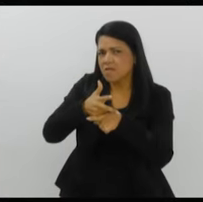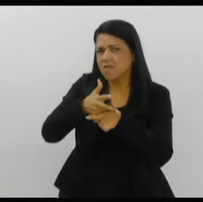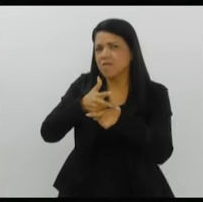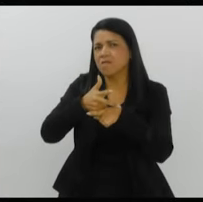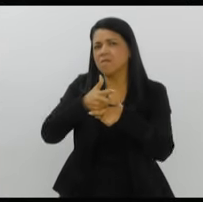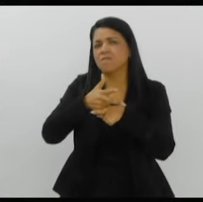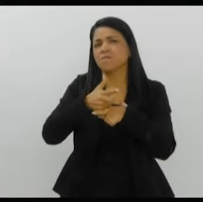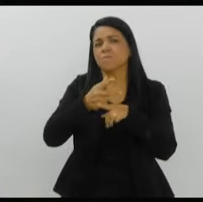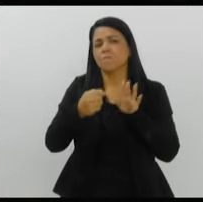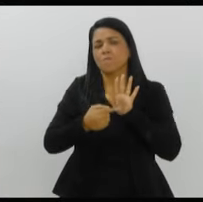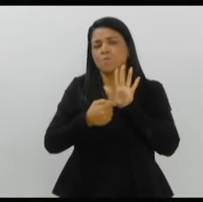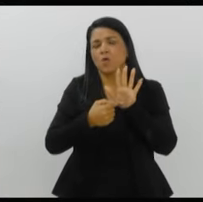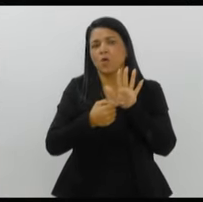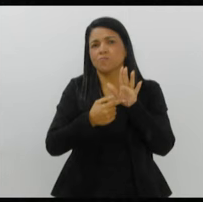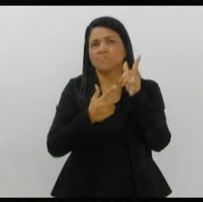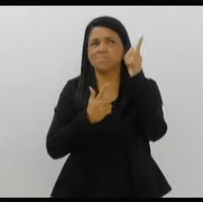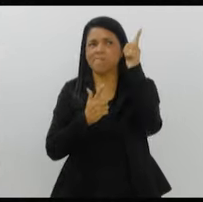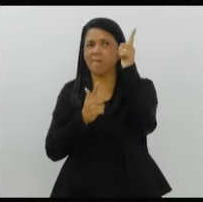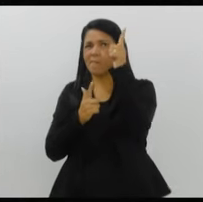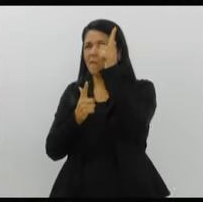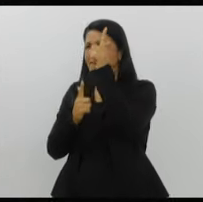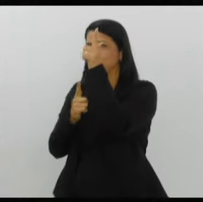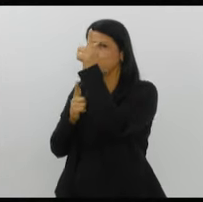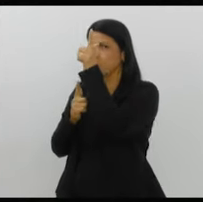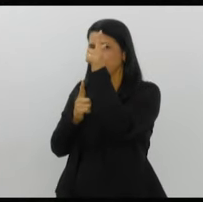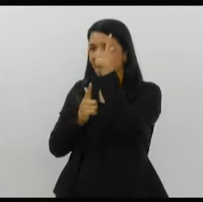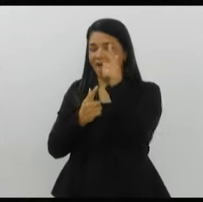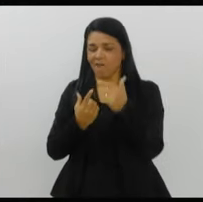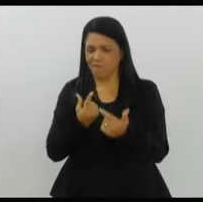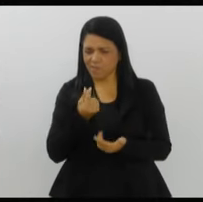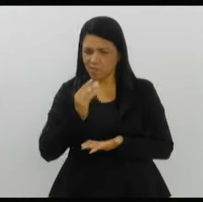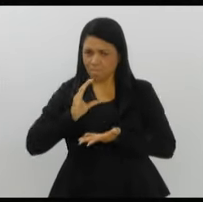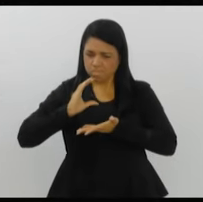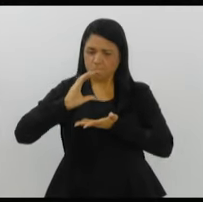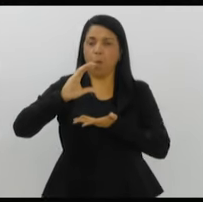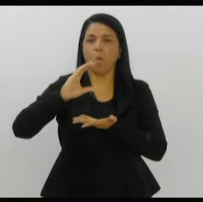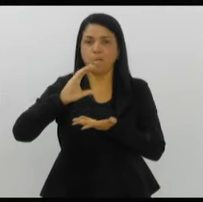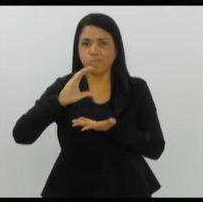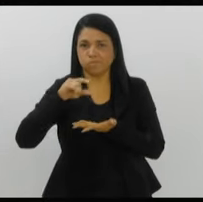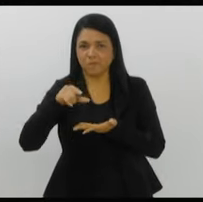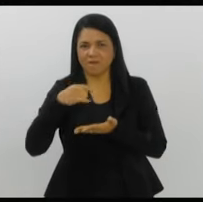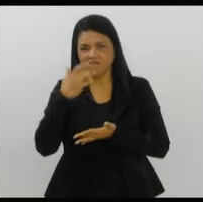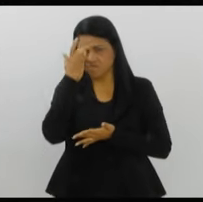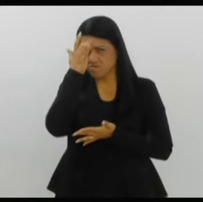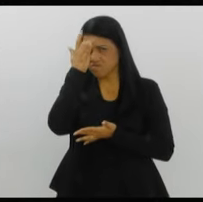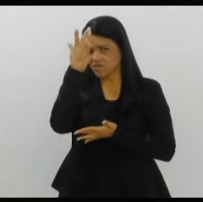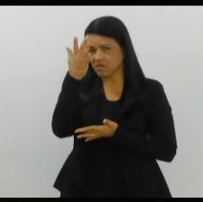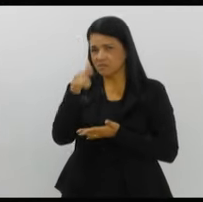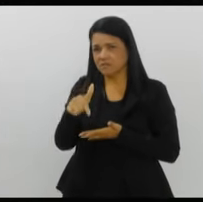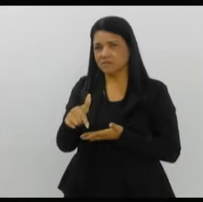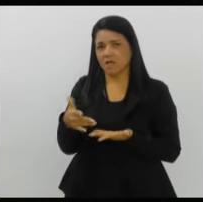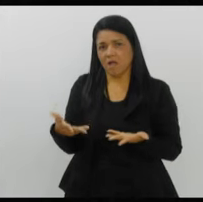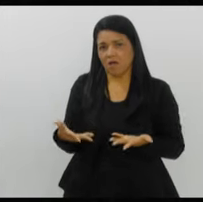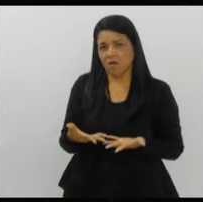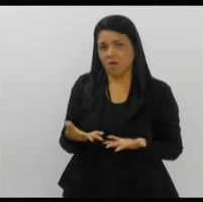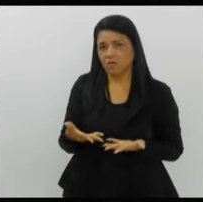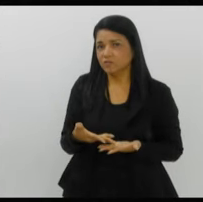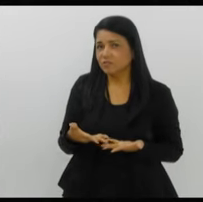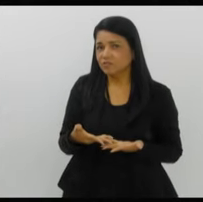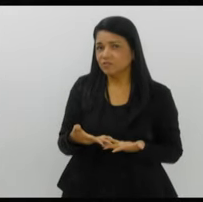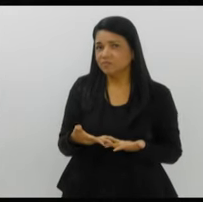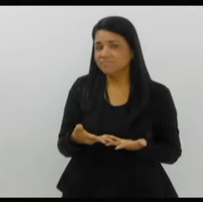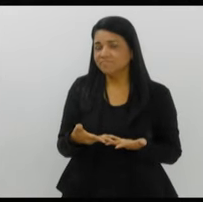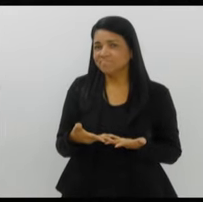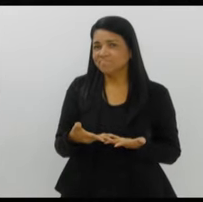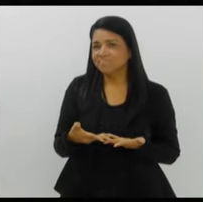mostrando o seu poder bélico, o seu poder financeiro e a facilidade que ele tem hoje, senhor presidente, de